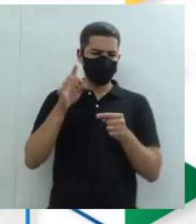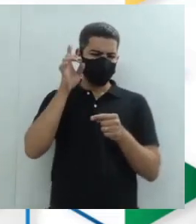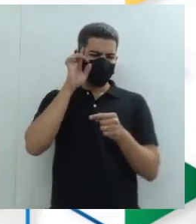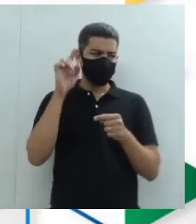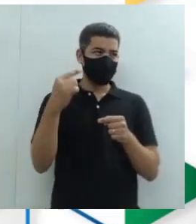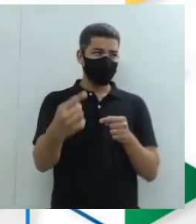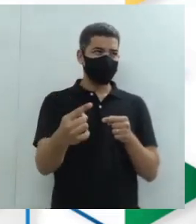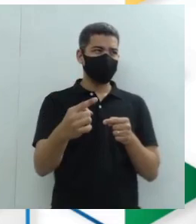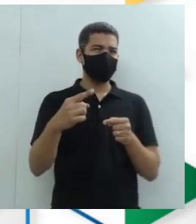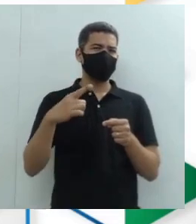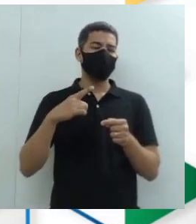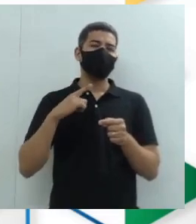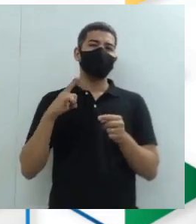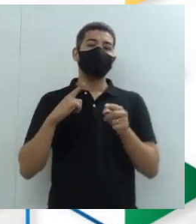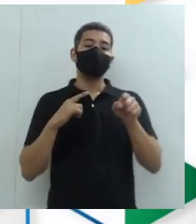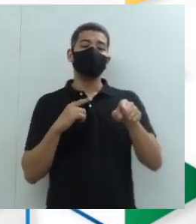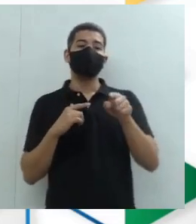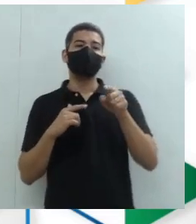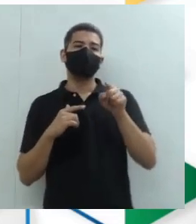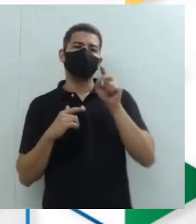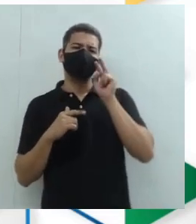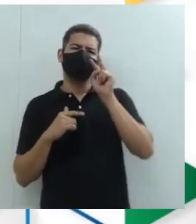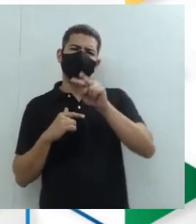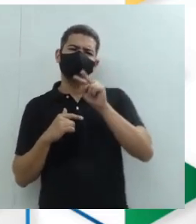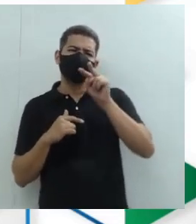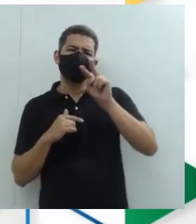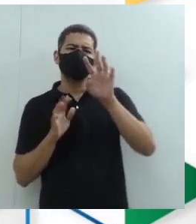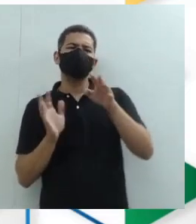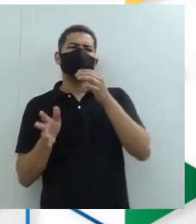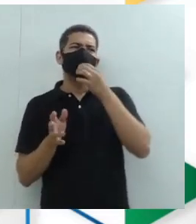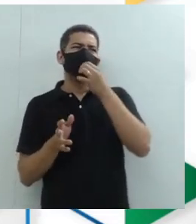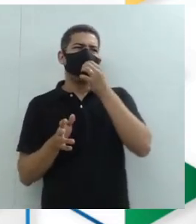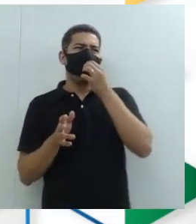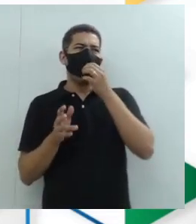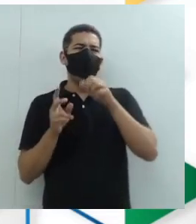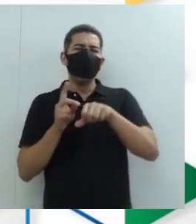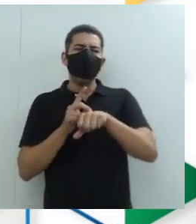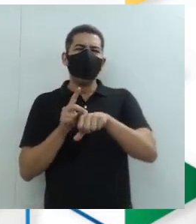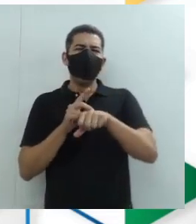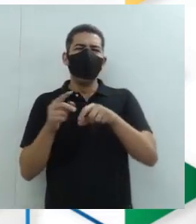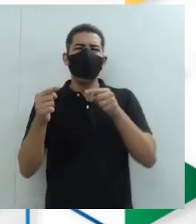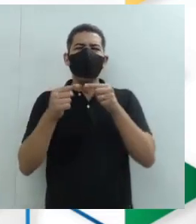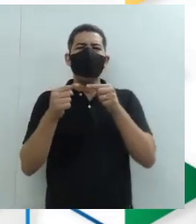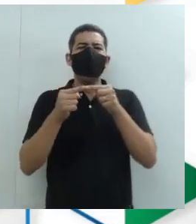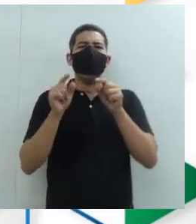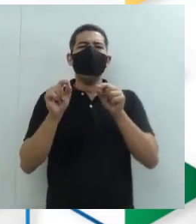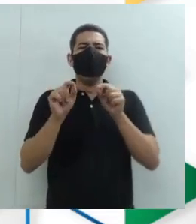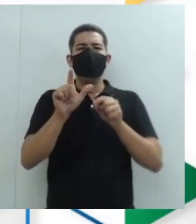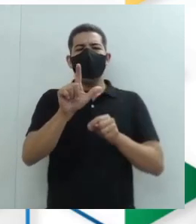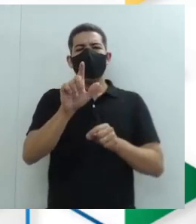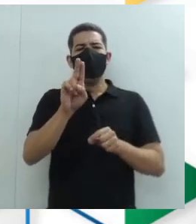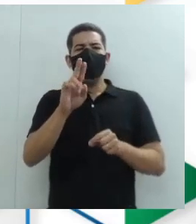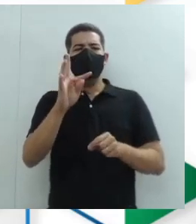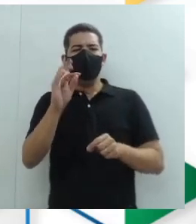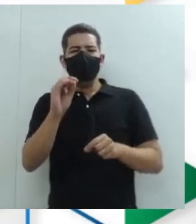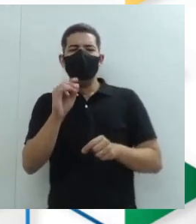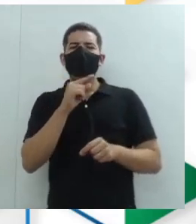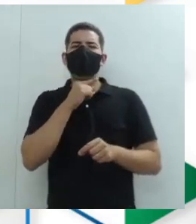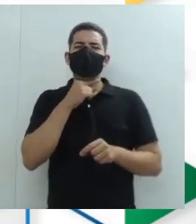dia. Provavelmente vocês já devem ter visto o preto associado a quê? Ao luto,